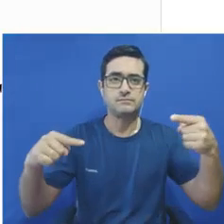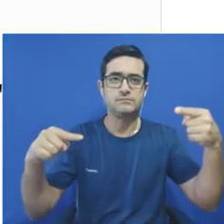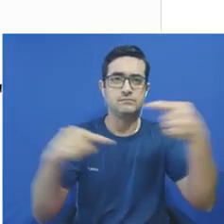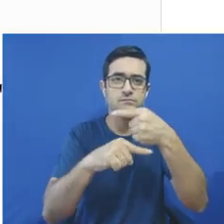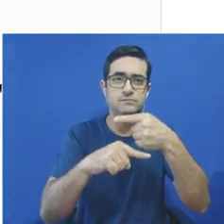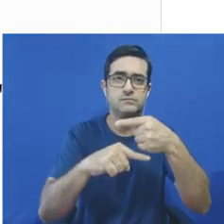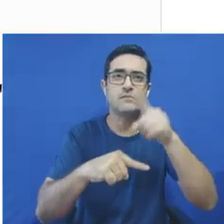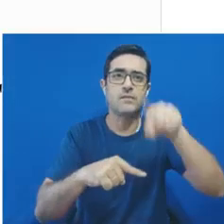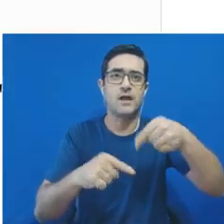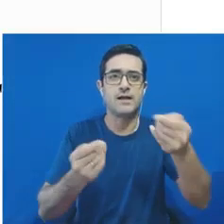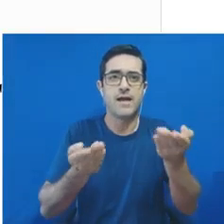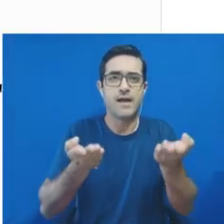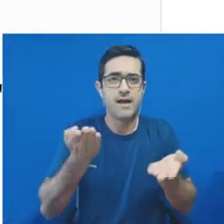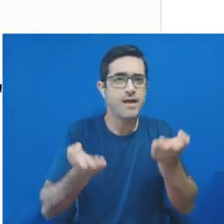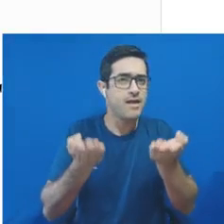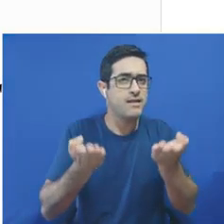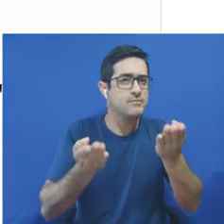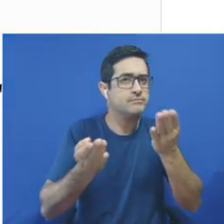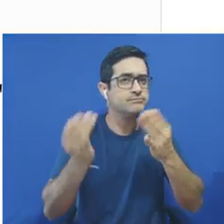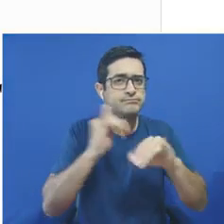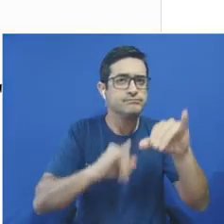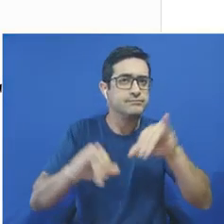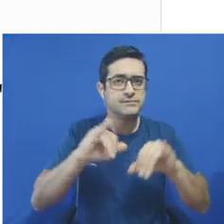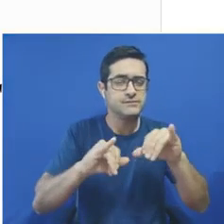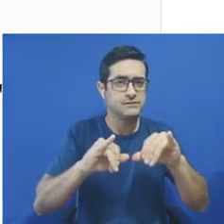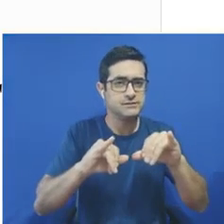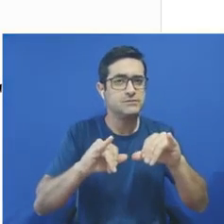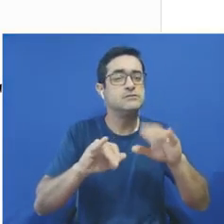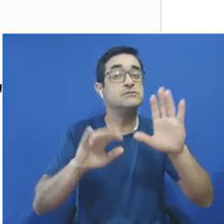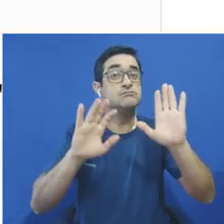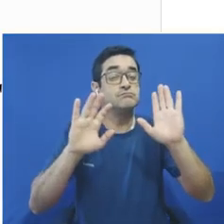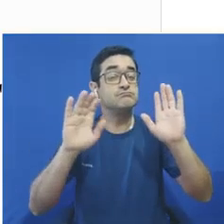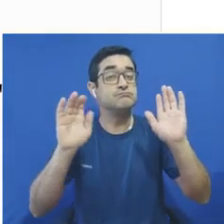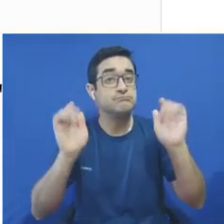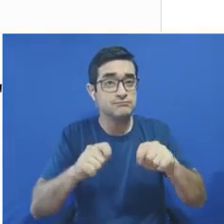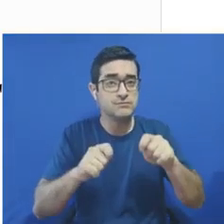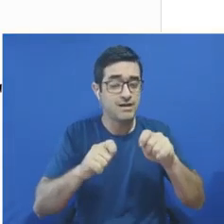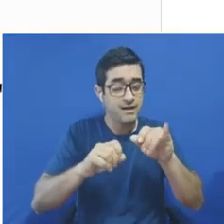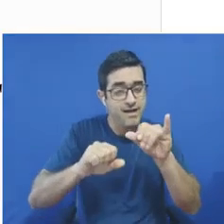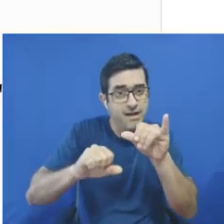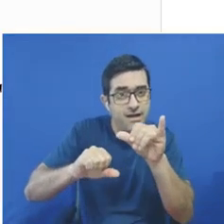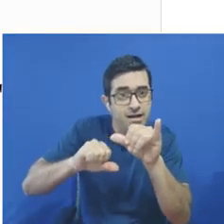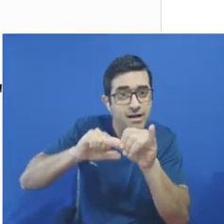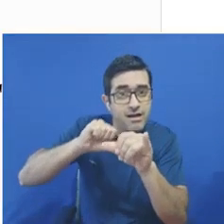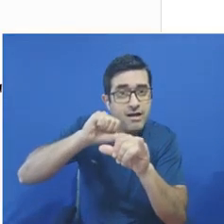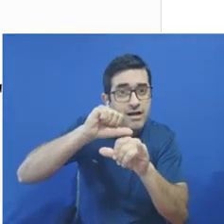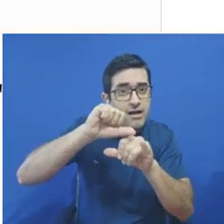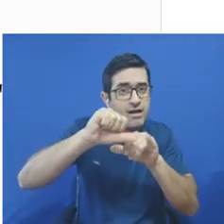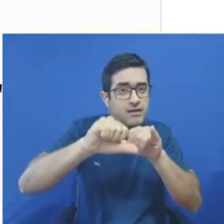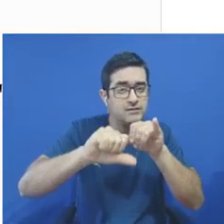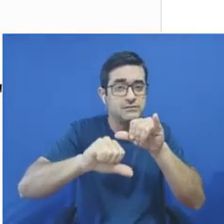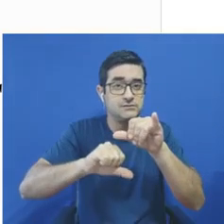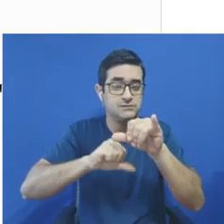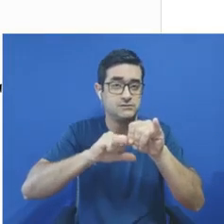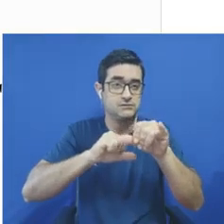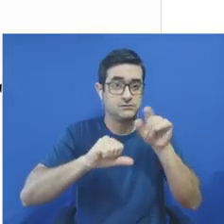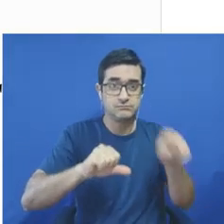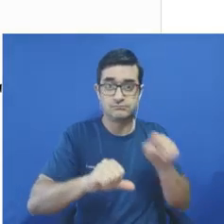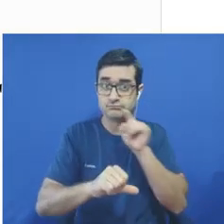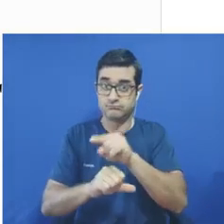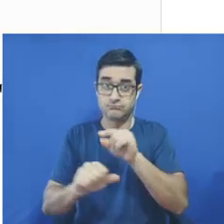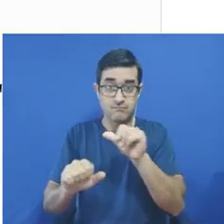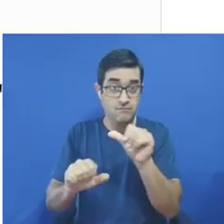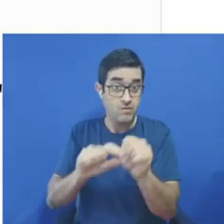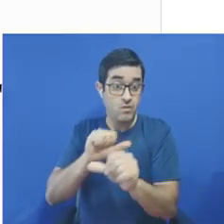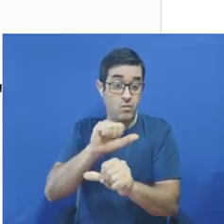de equilíbrio químico. Quer dizer que chega um dado momento da reação que os reagentes